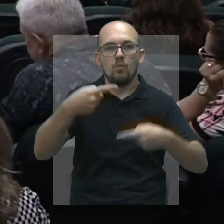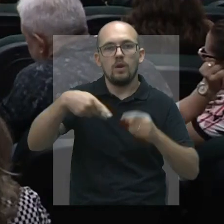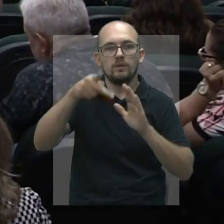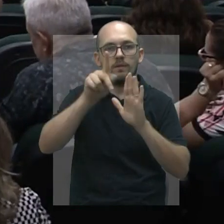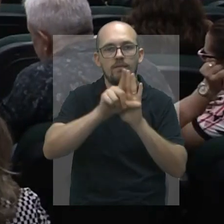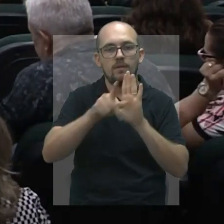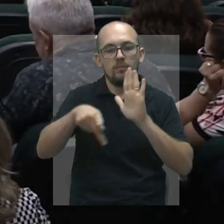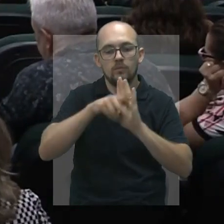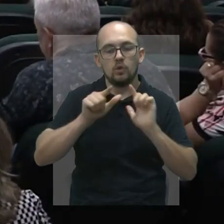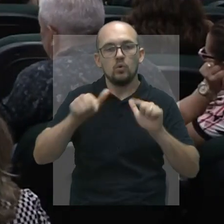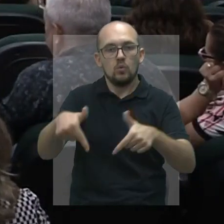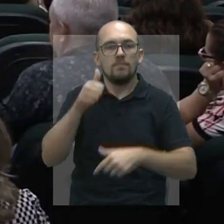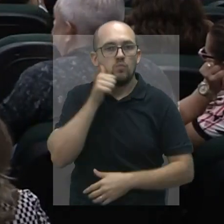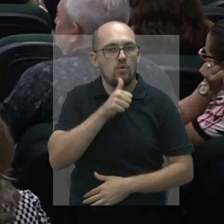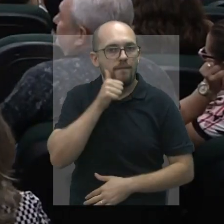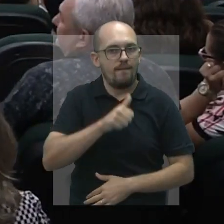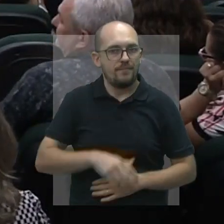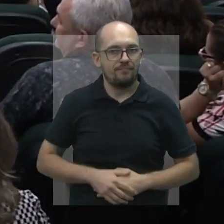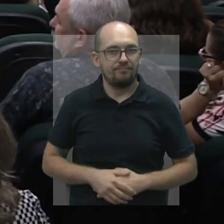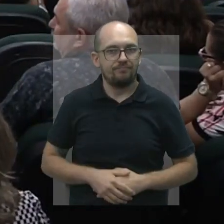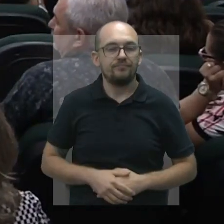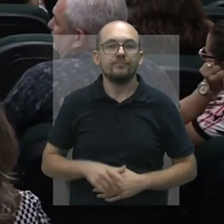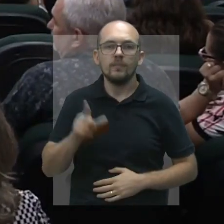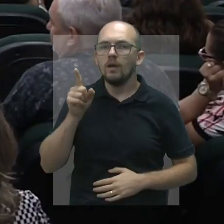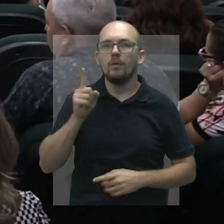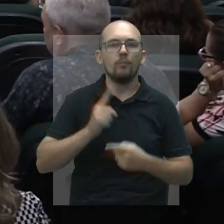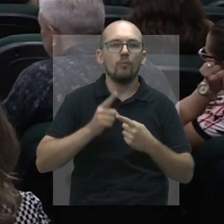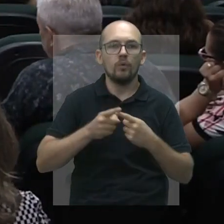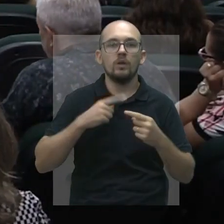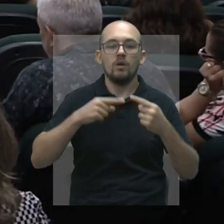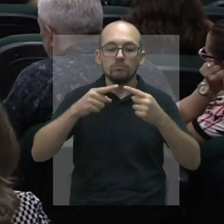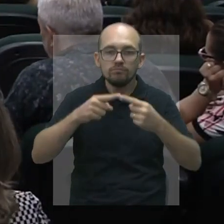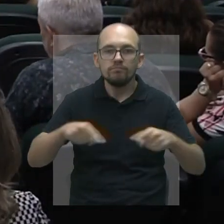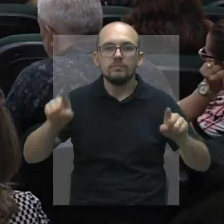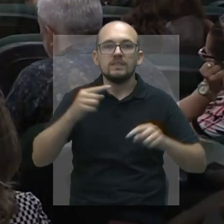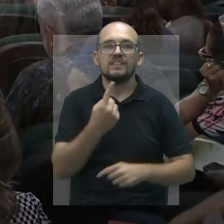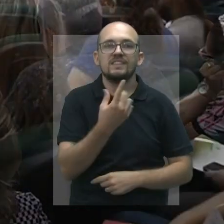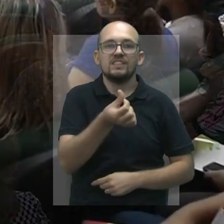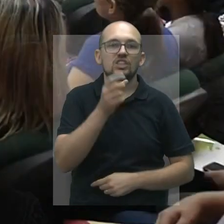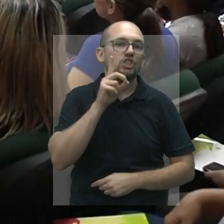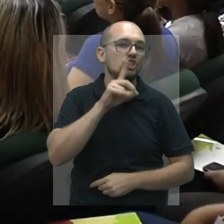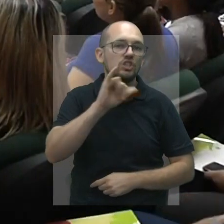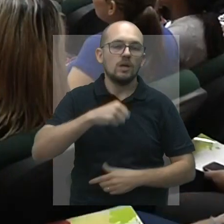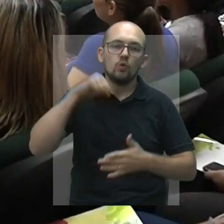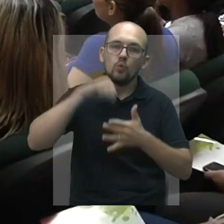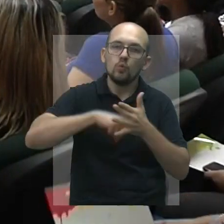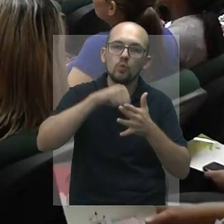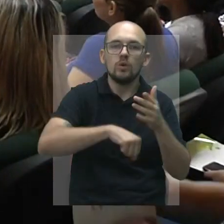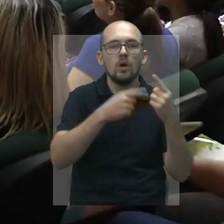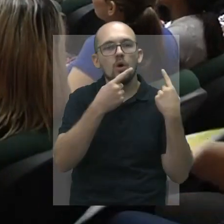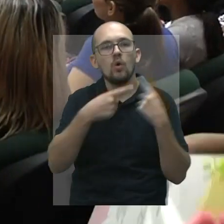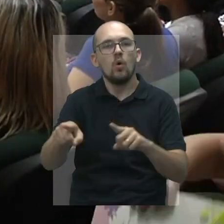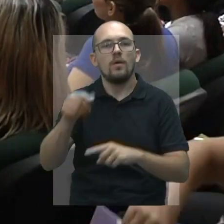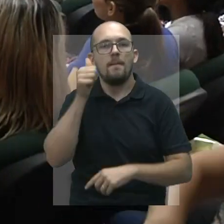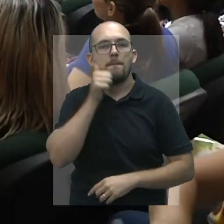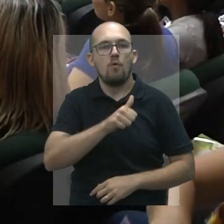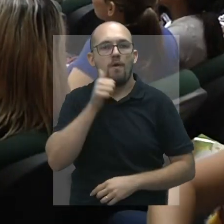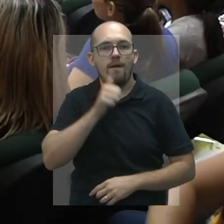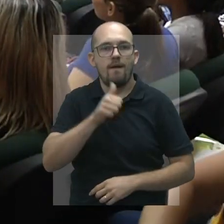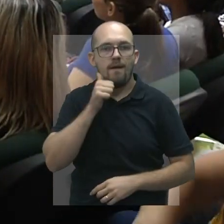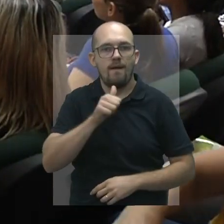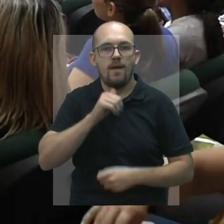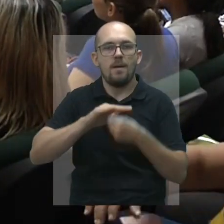mulheres. O evento fez parte do calendário dos 16 dias de ativismo pelo fim da violência contra as